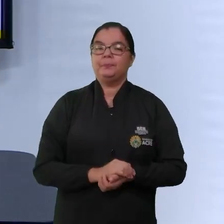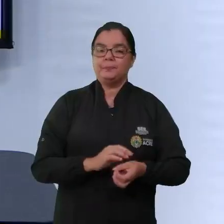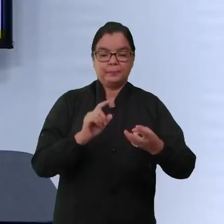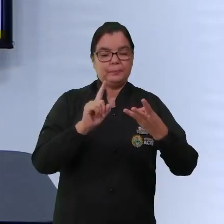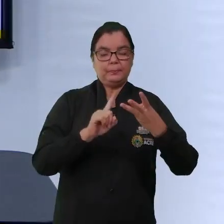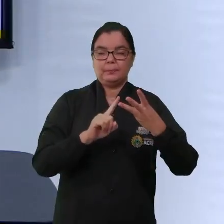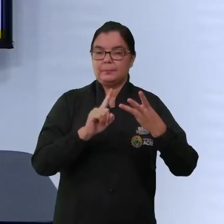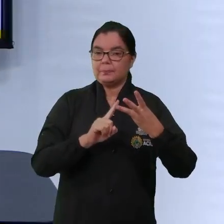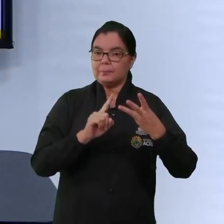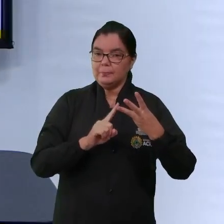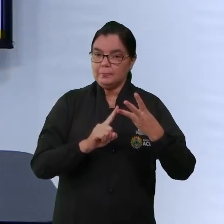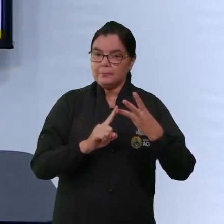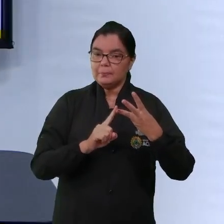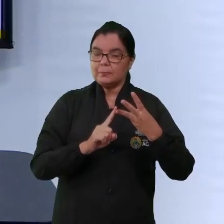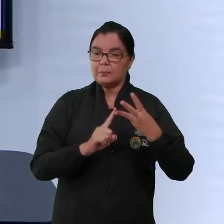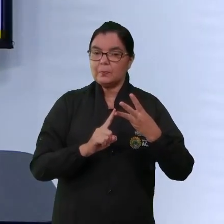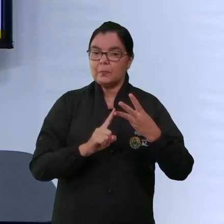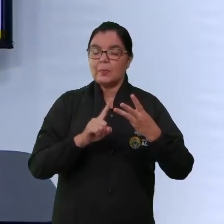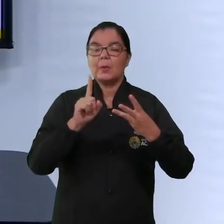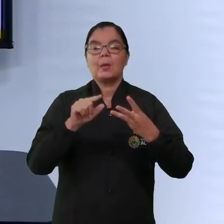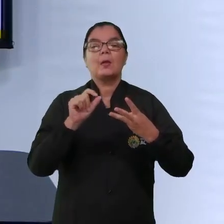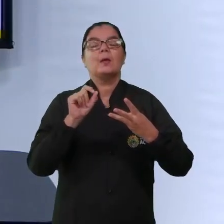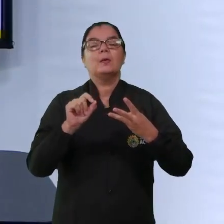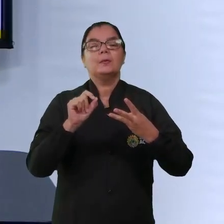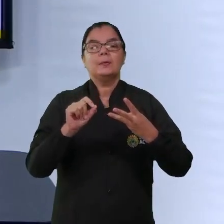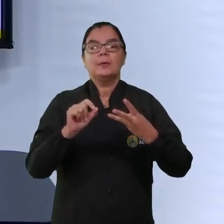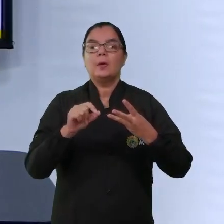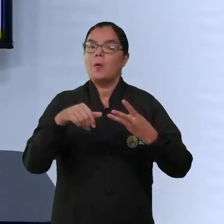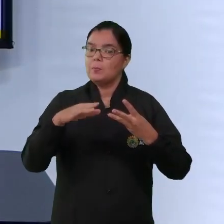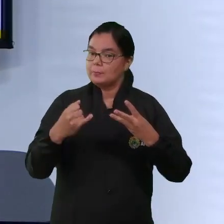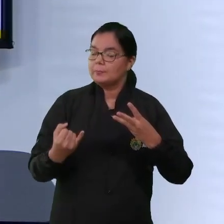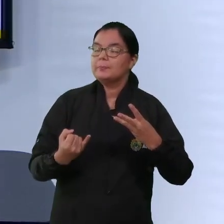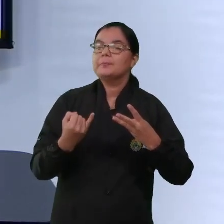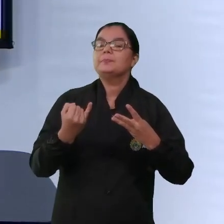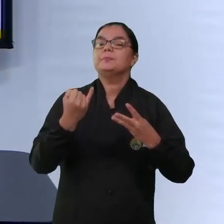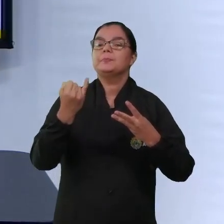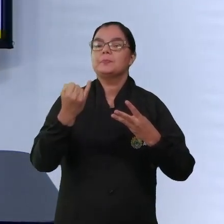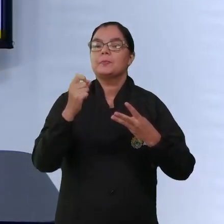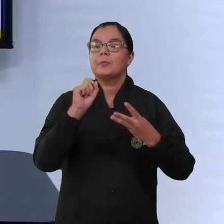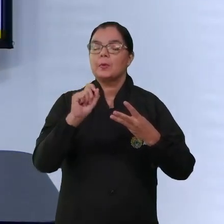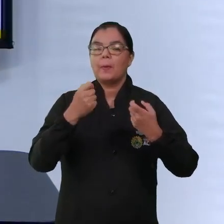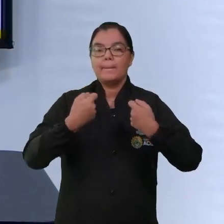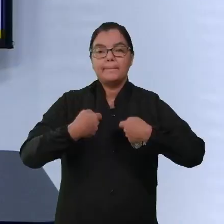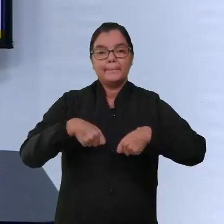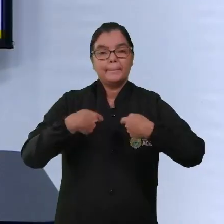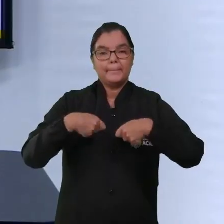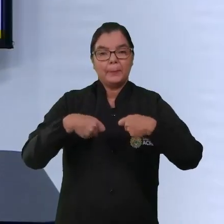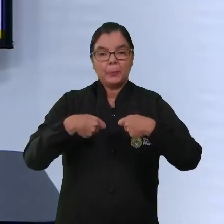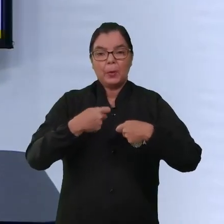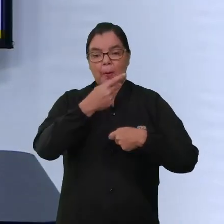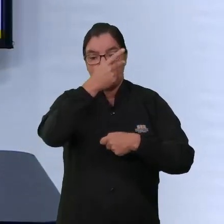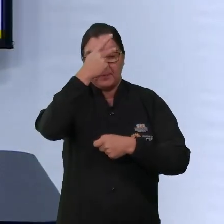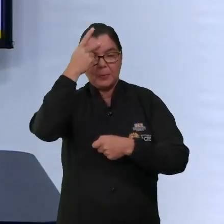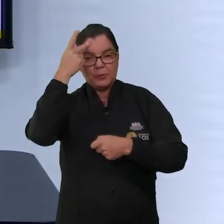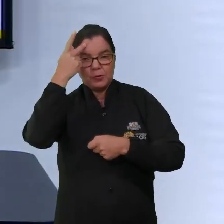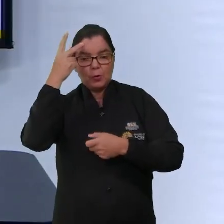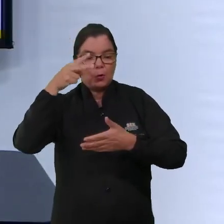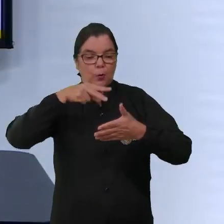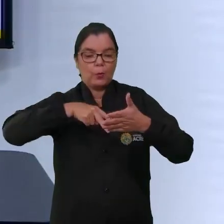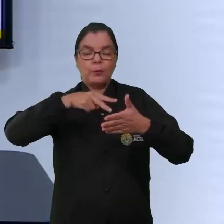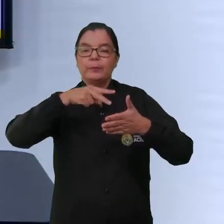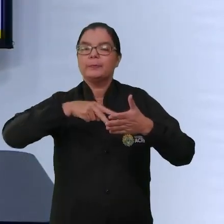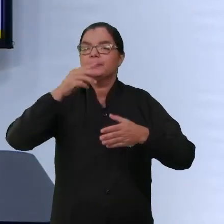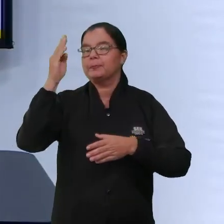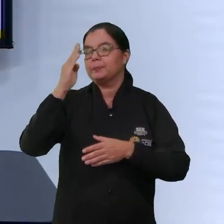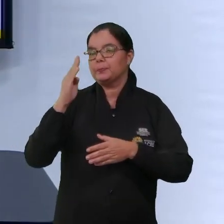terceiro, e não menos importante, eu diria que até o mais importante, eu preciso de um público leitor